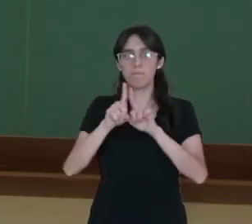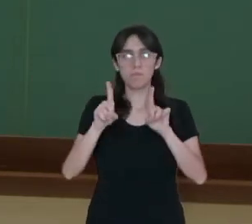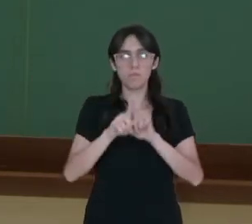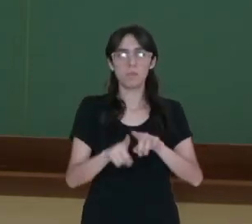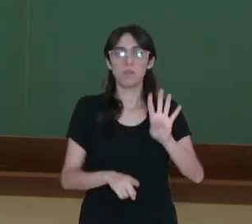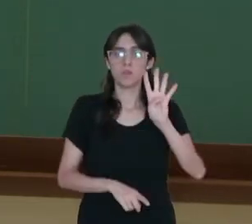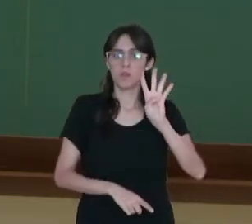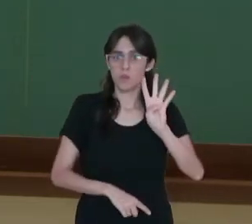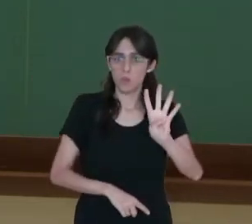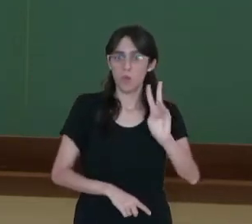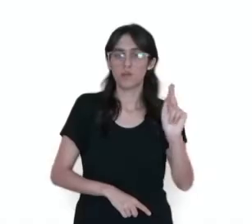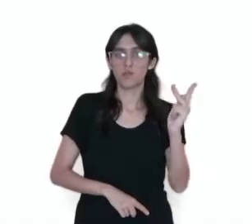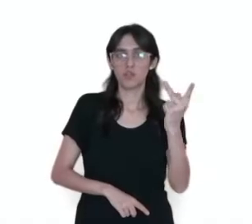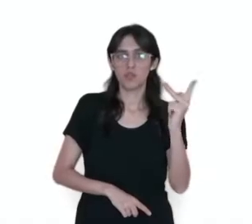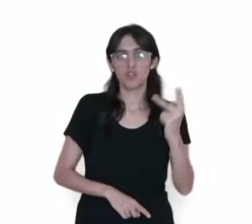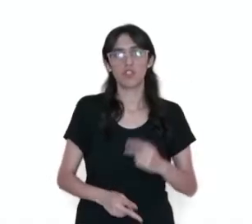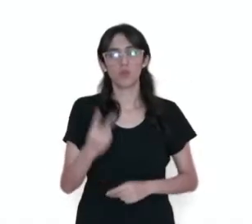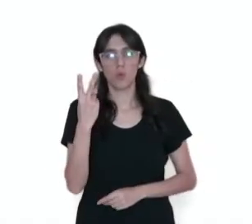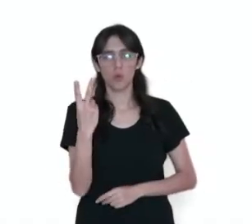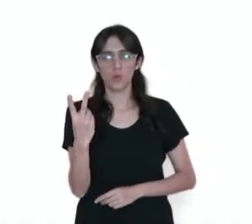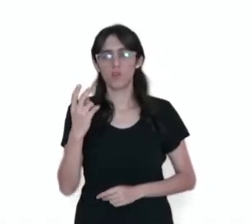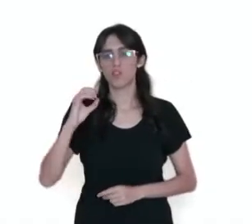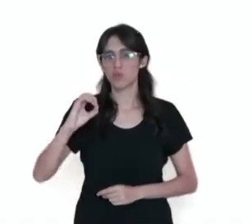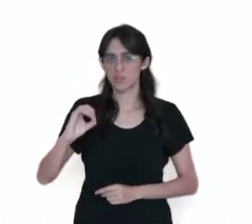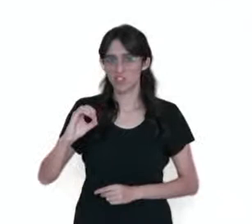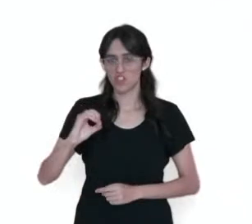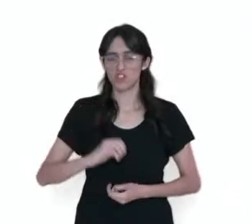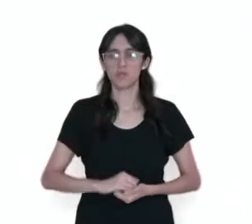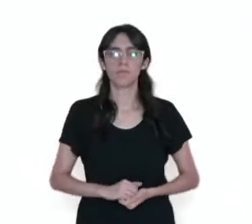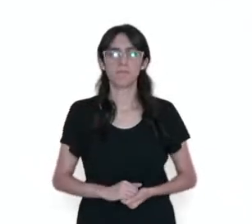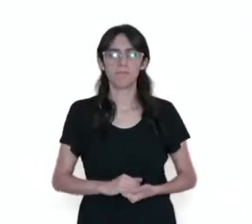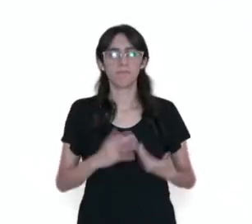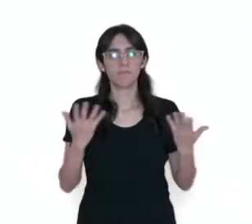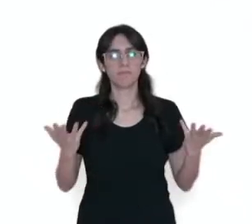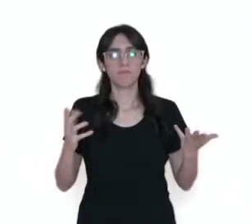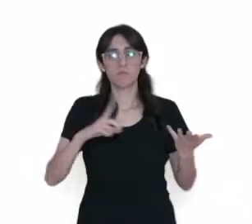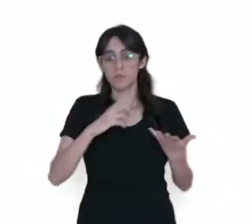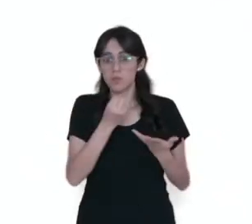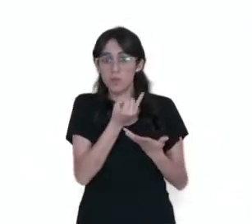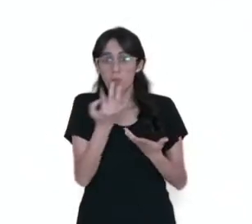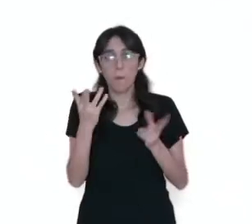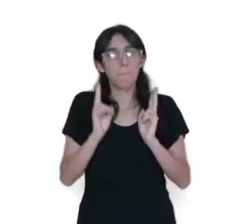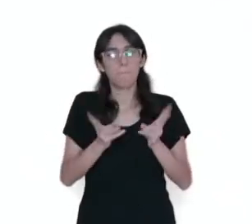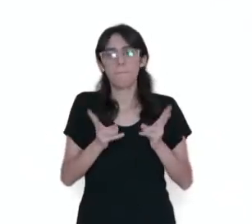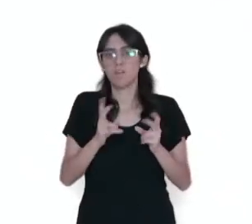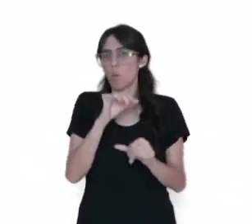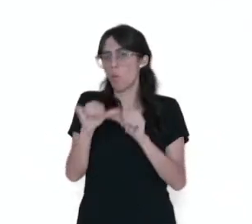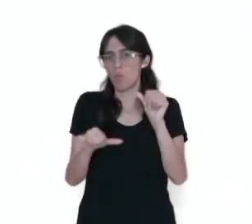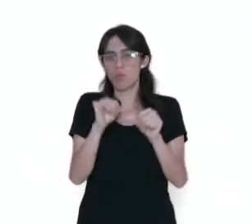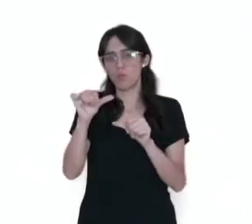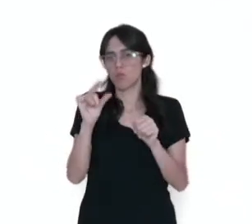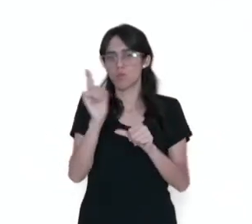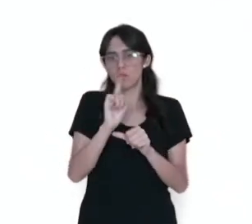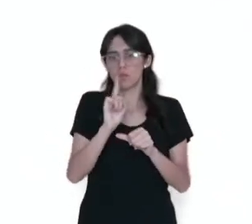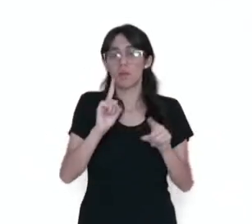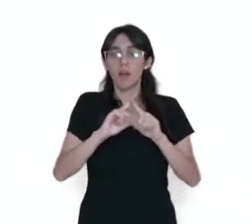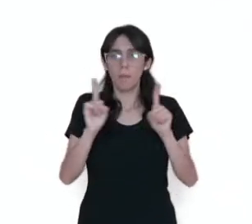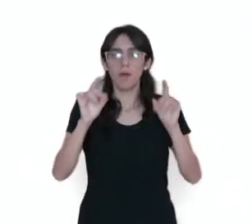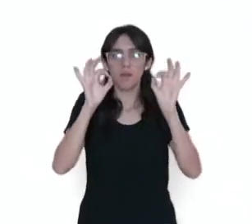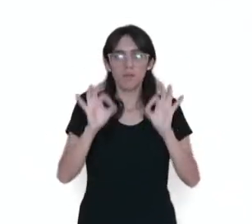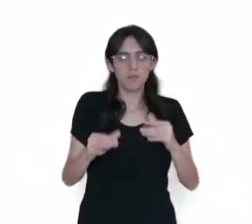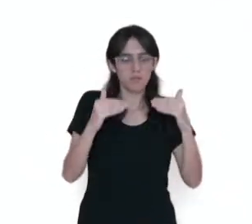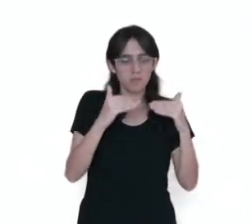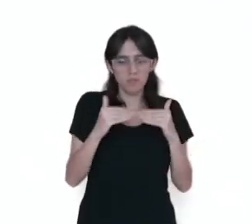4 átomos de hidrogênio e 2 átomos de oxigênio. Então as quantidades não mudaram, mas a conformidade ali,